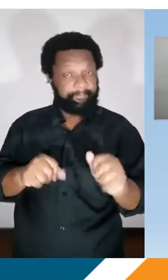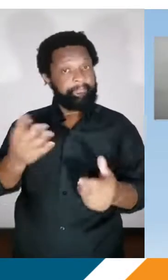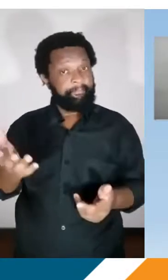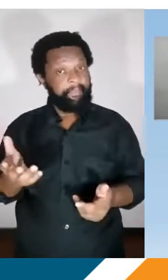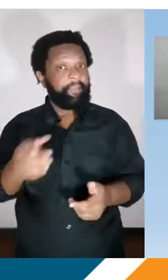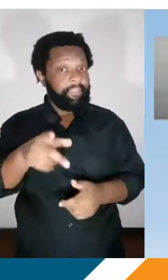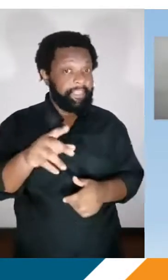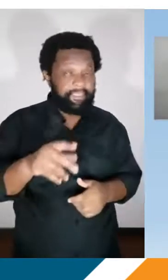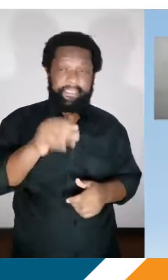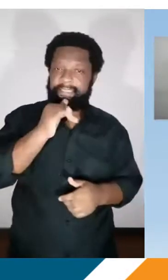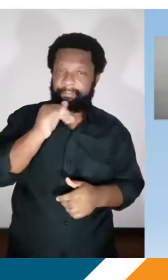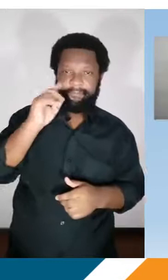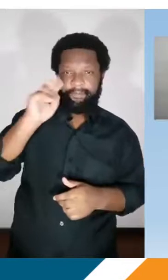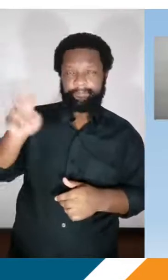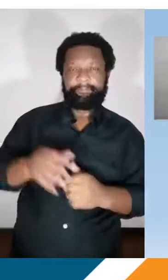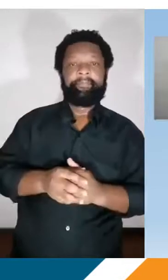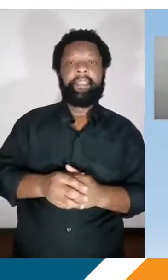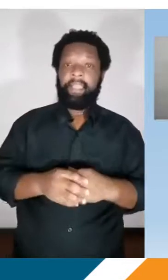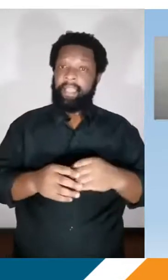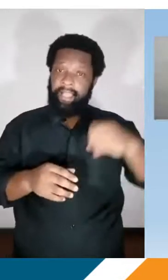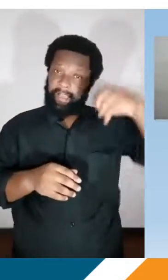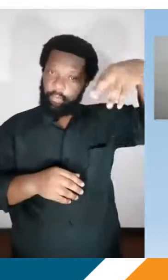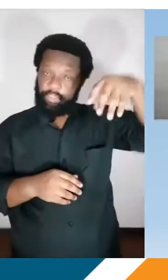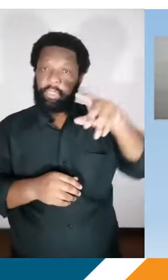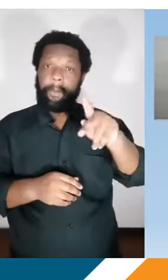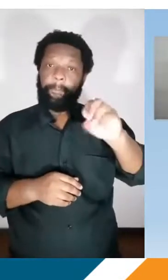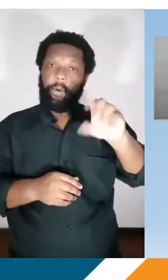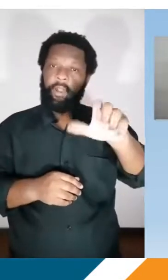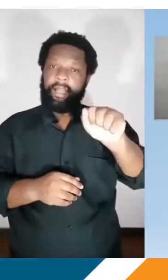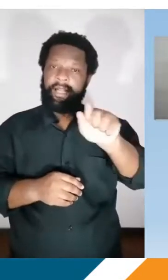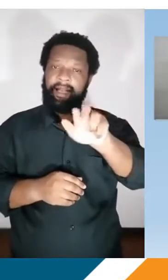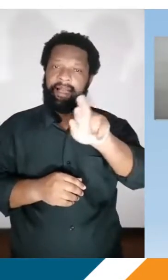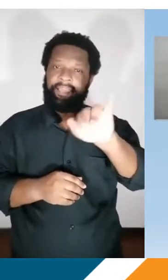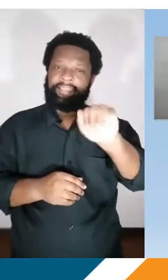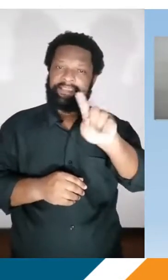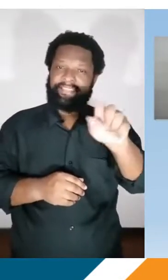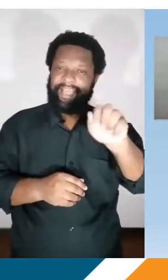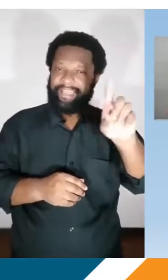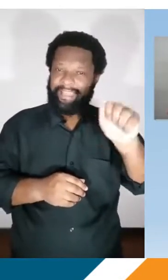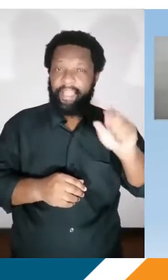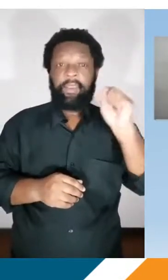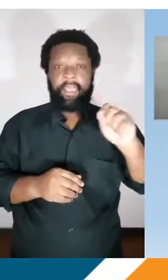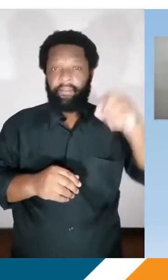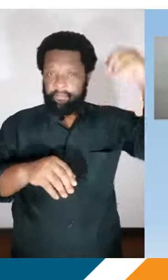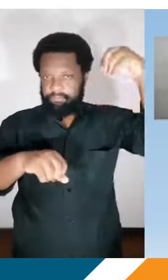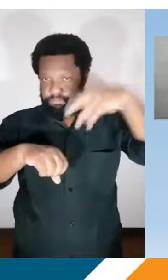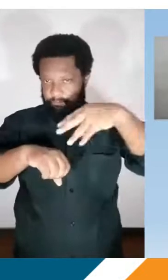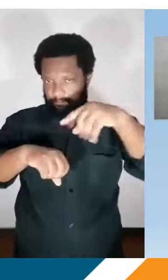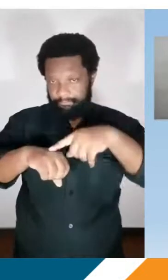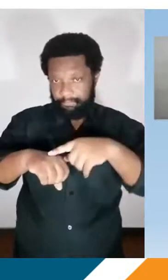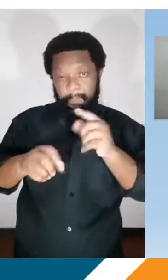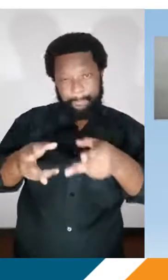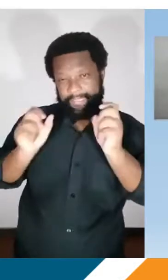é o seguinte, gente, é só para ilustrar para vocês o seguinte, aqui a luz polarizada, ela é incidida numa amostra, um composto orgânico